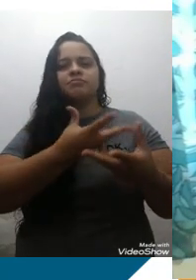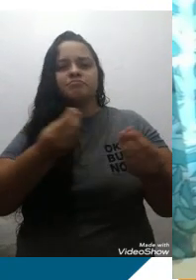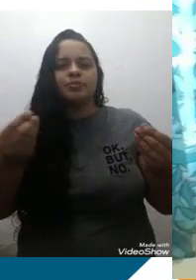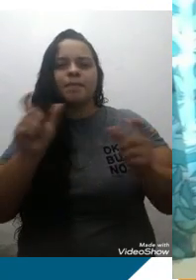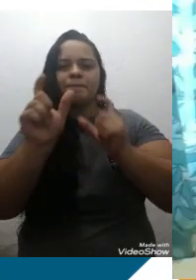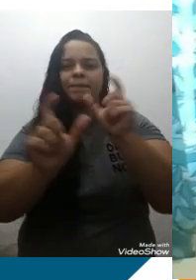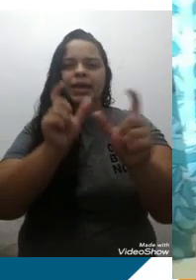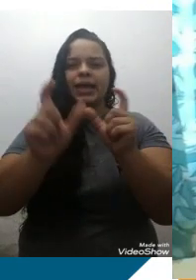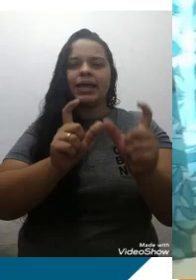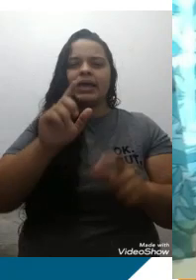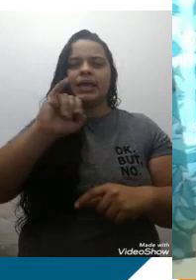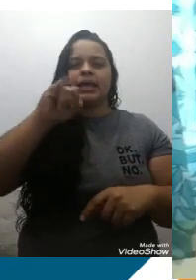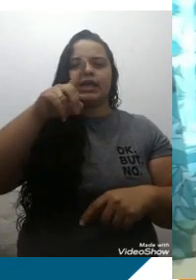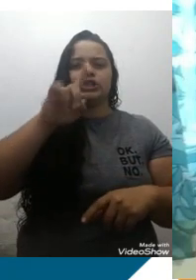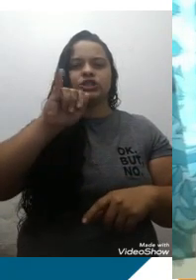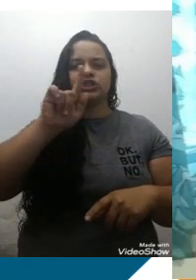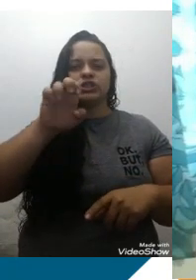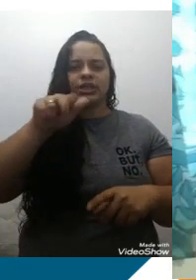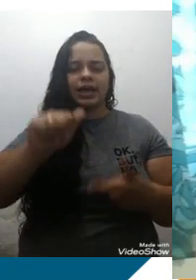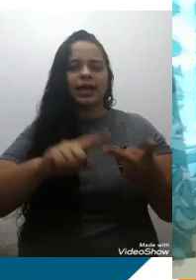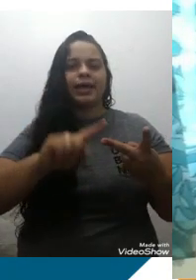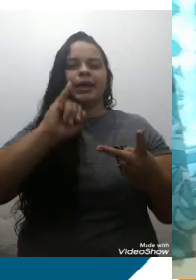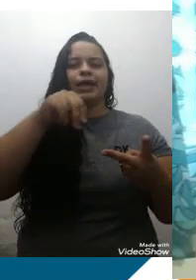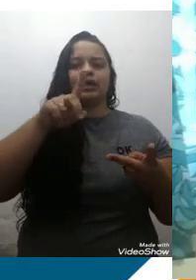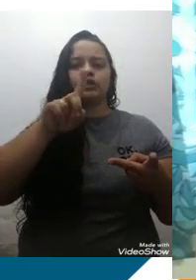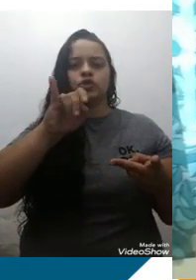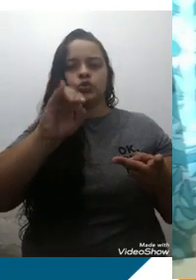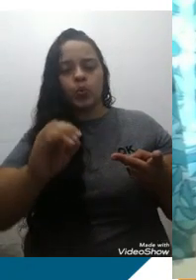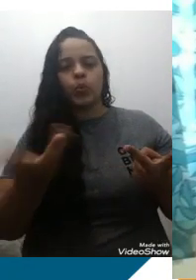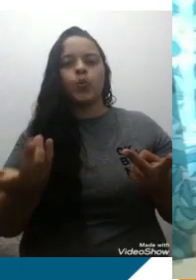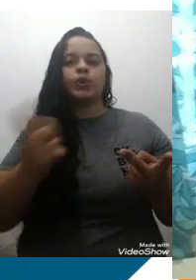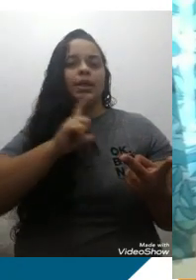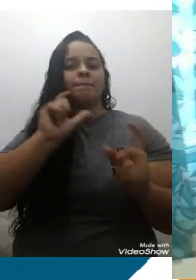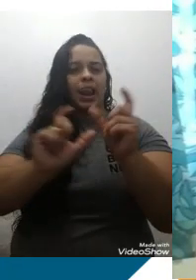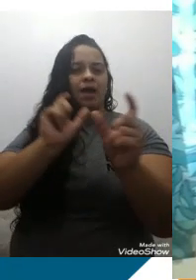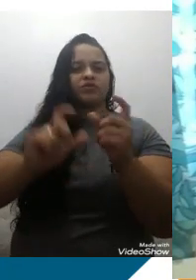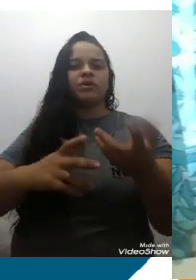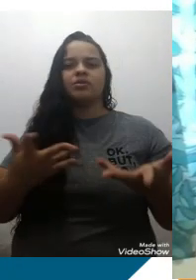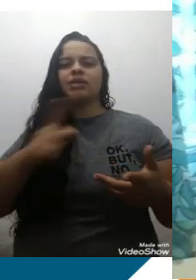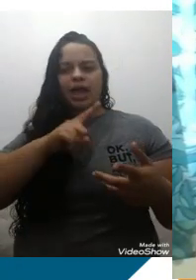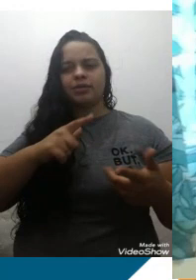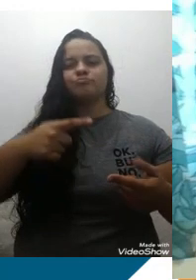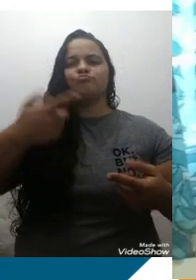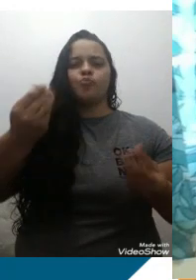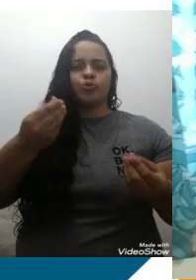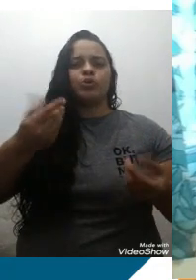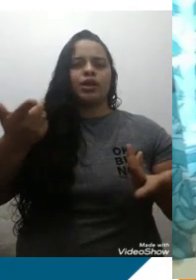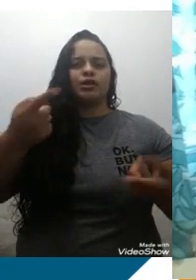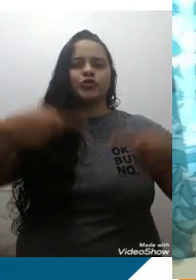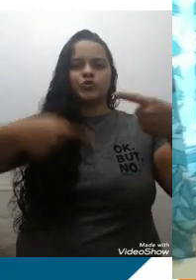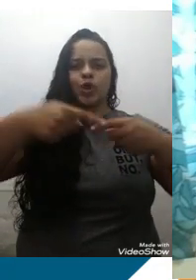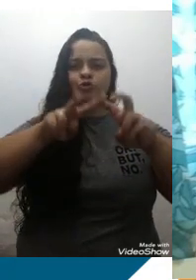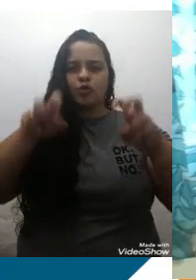termos indígenas, o termo índio. Existe uma discussão sobre isso. Qual é o termo que a gente